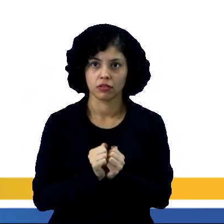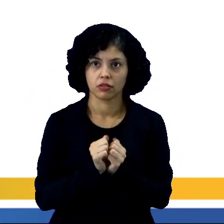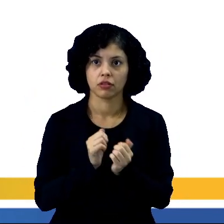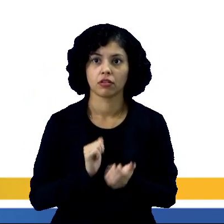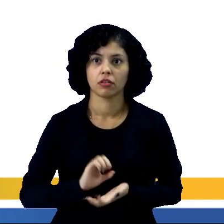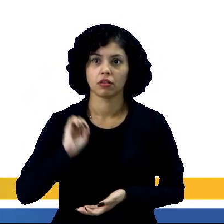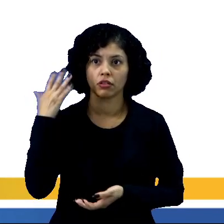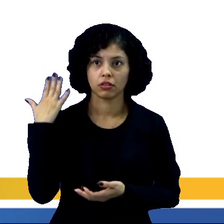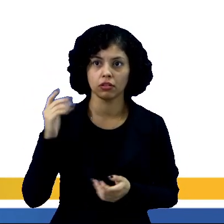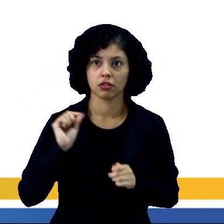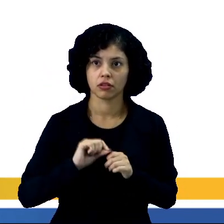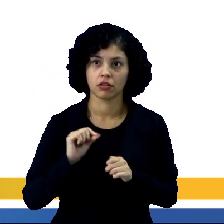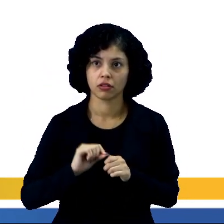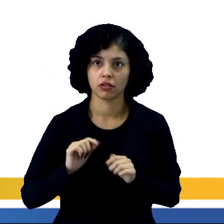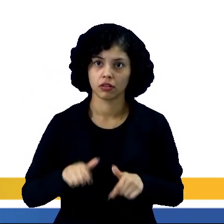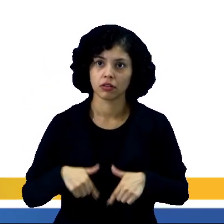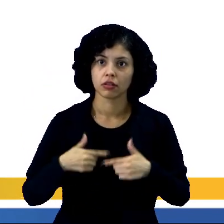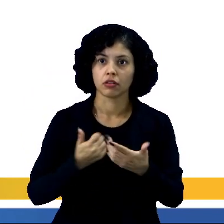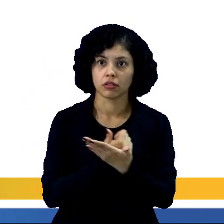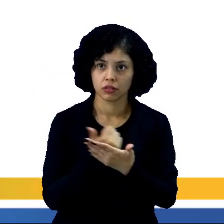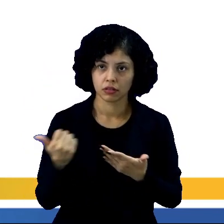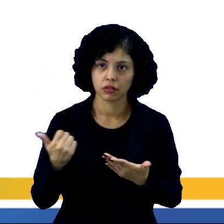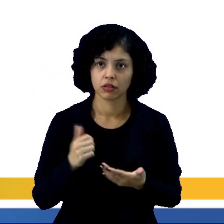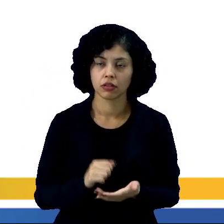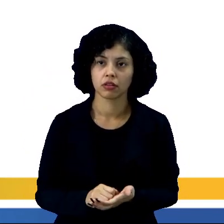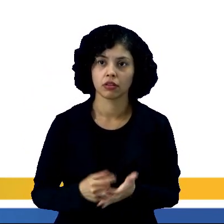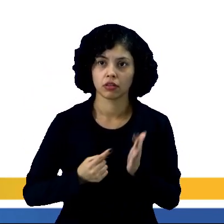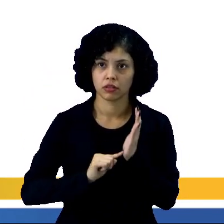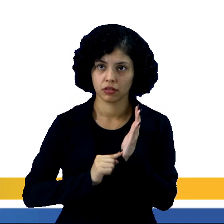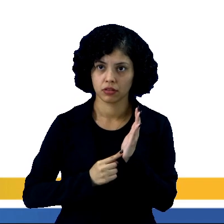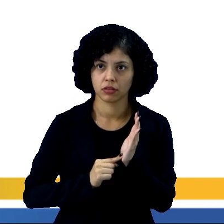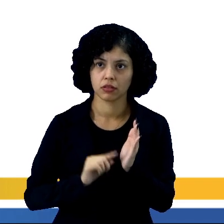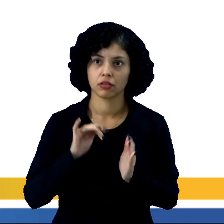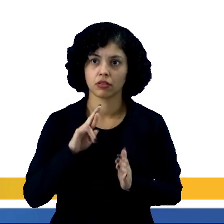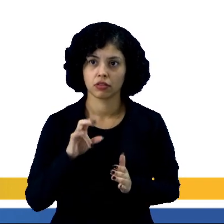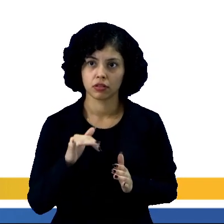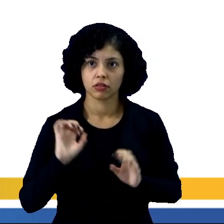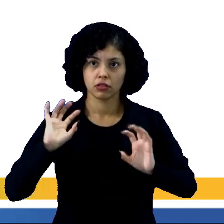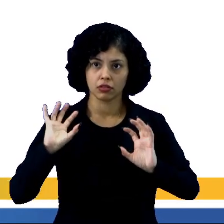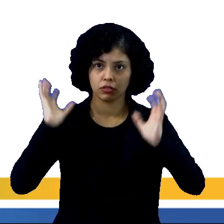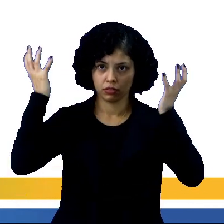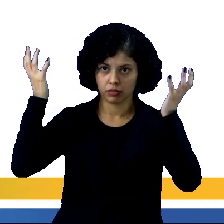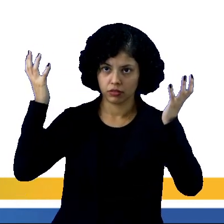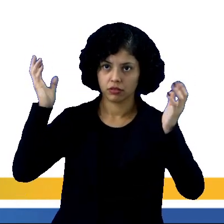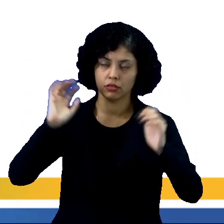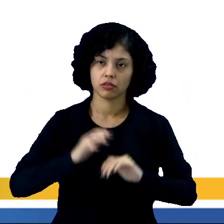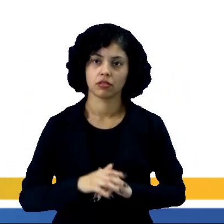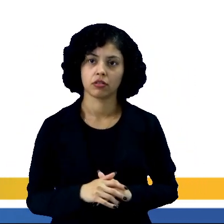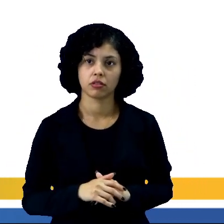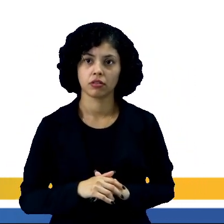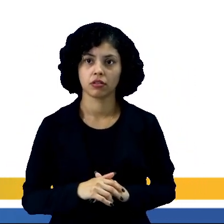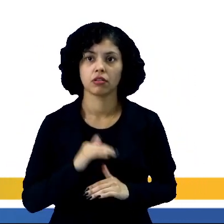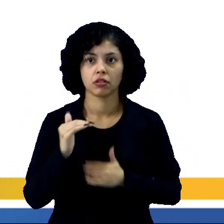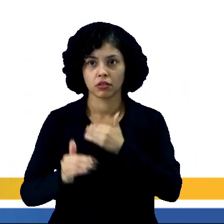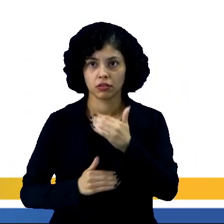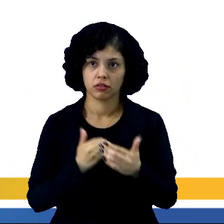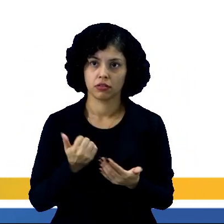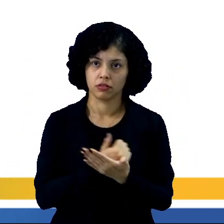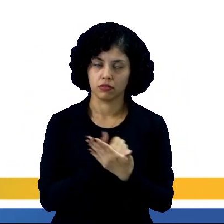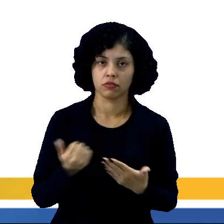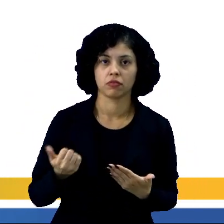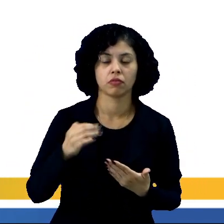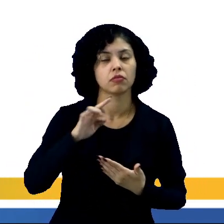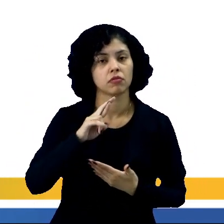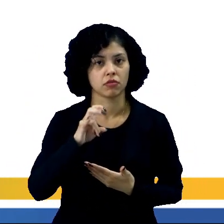de acontecimentos que fazem impulsionar a ação, conduzindo ao seu ponto culminante ao clímax, né? E desenlace, desfecho